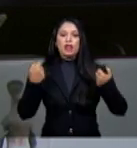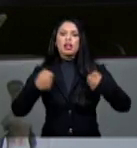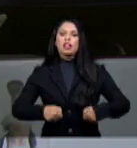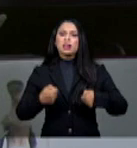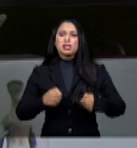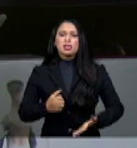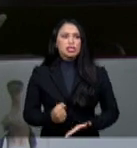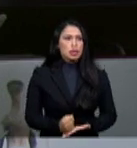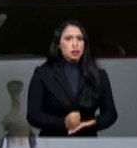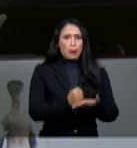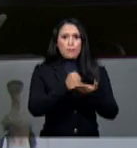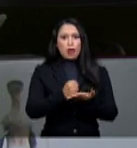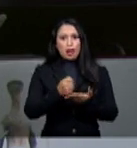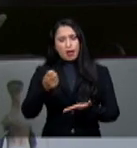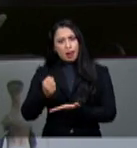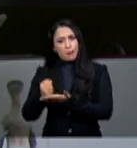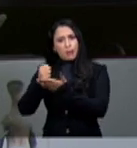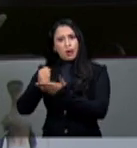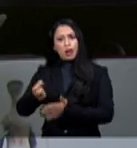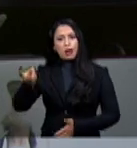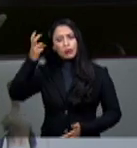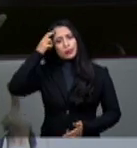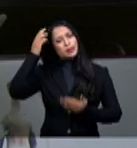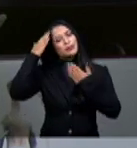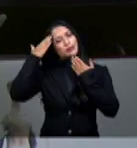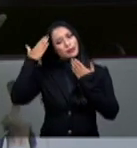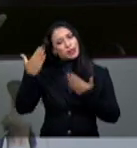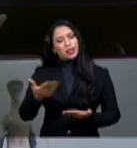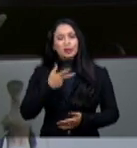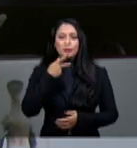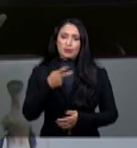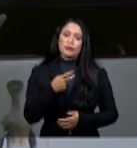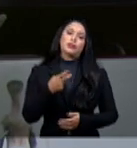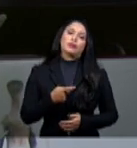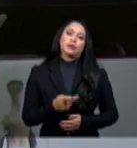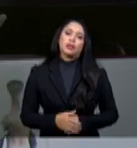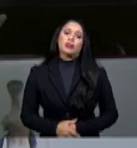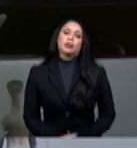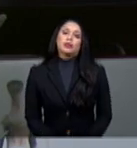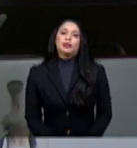temos de apoiá-lo. Muito obrigada por suas palavras. Eu que agradeço.